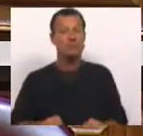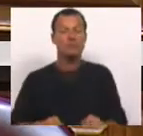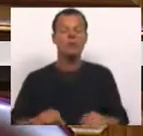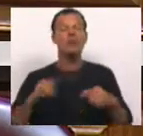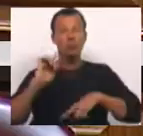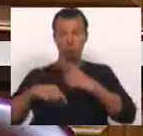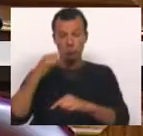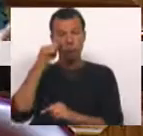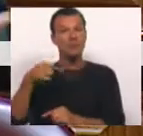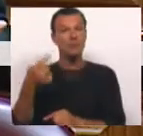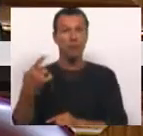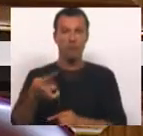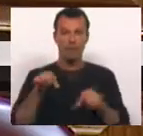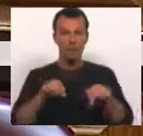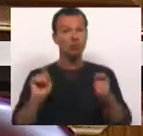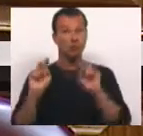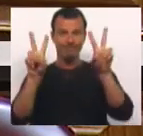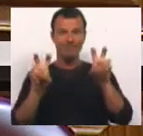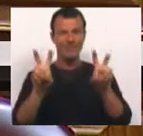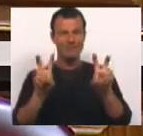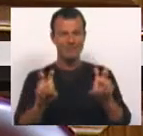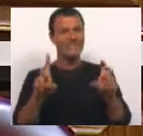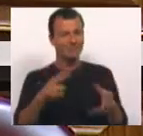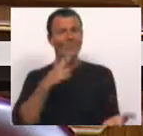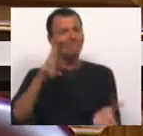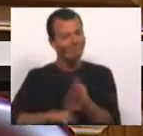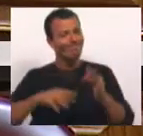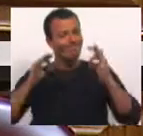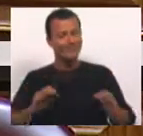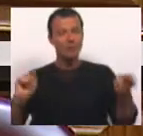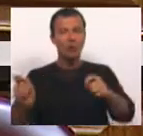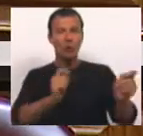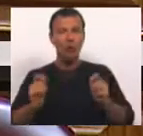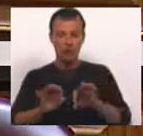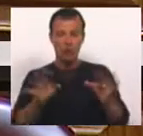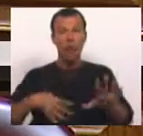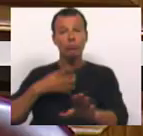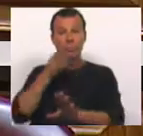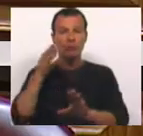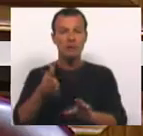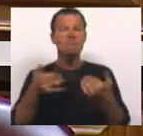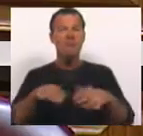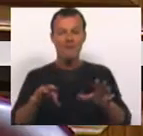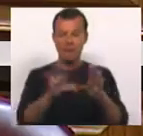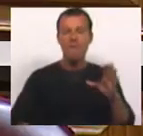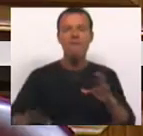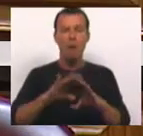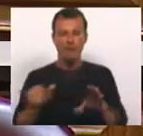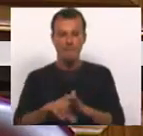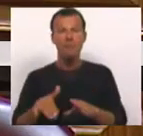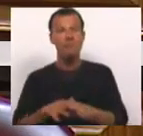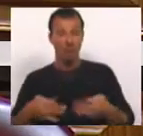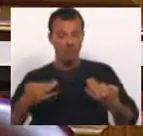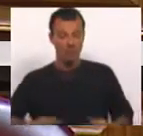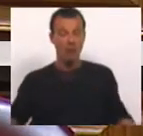que na especialidade estas matérias pudessem ser efetivamente, verdadeiramente discutidas, como referi, de uma forma absolutamente participada.